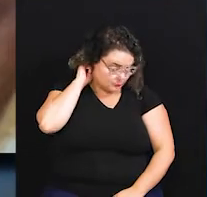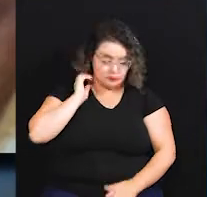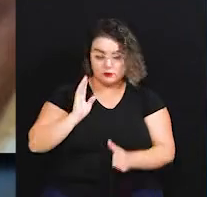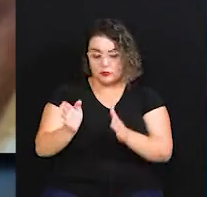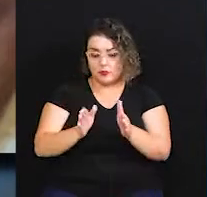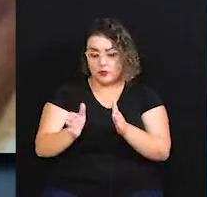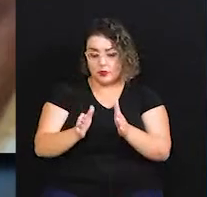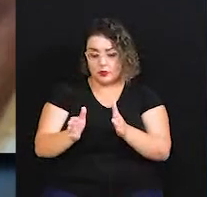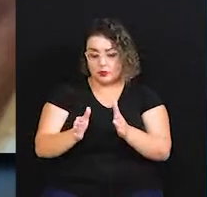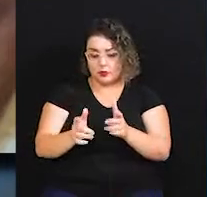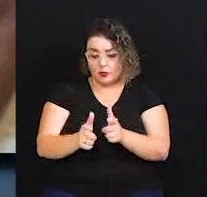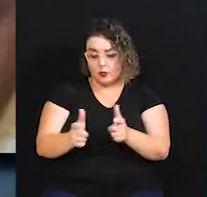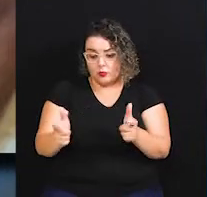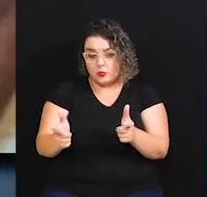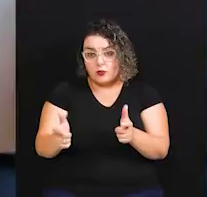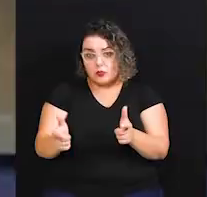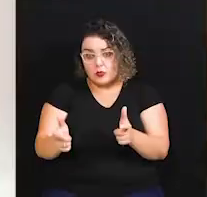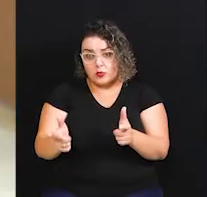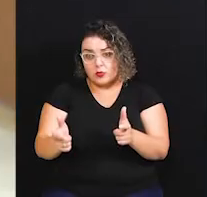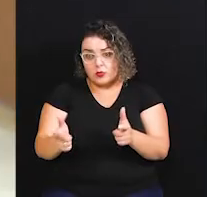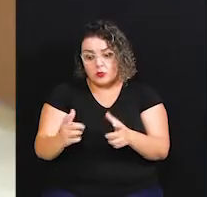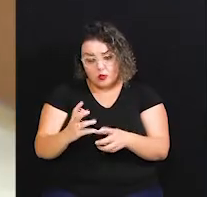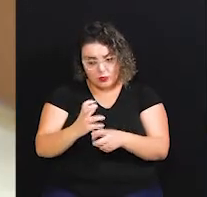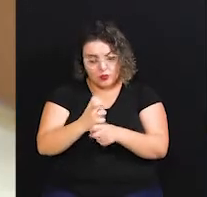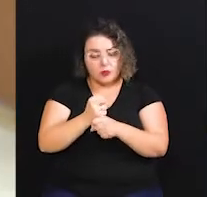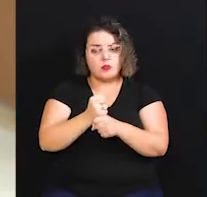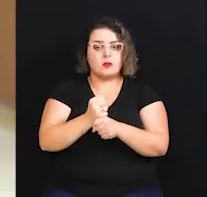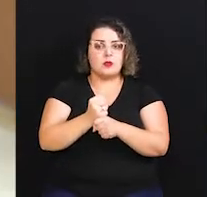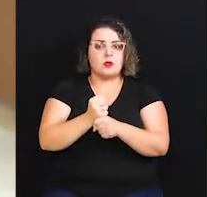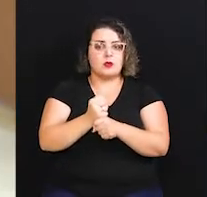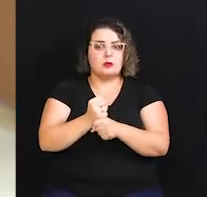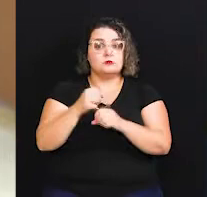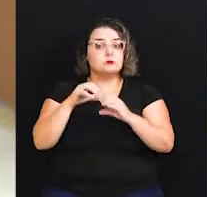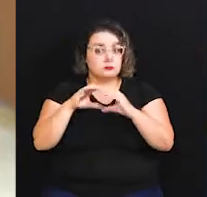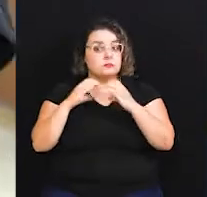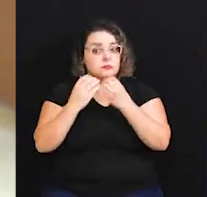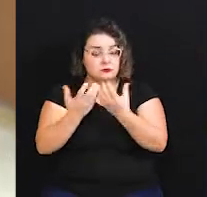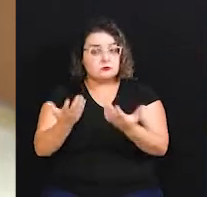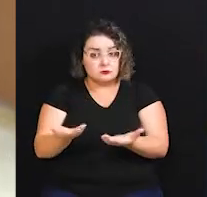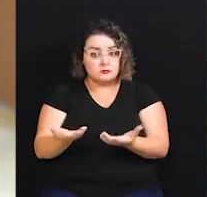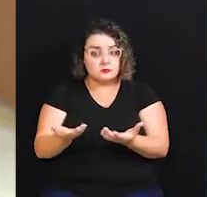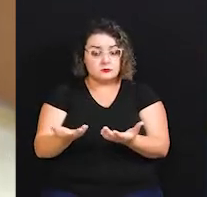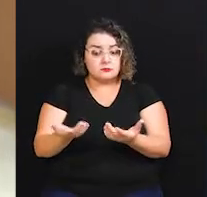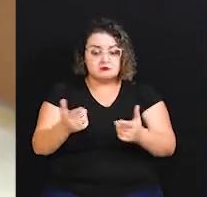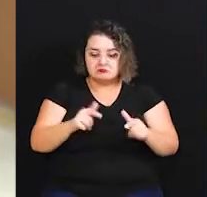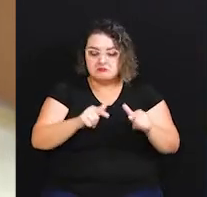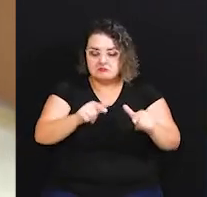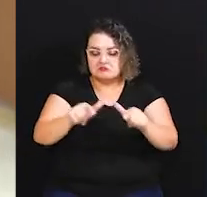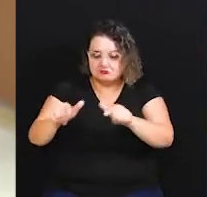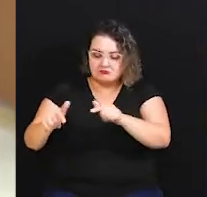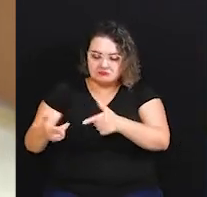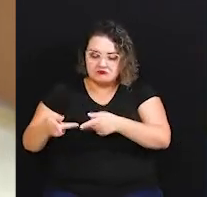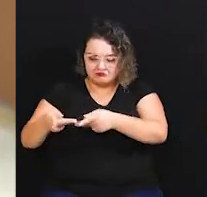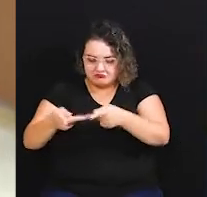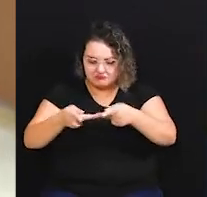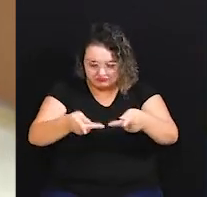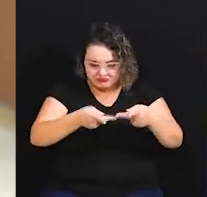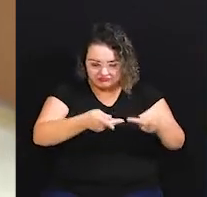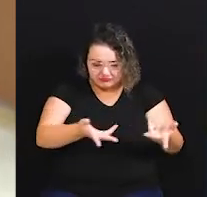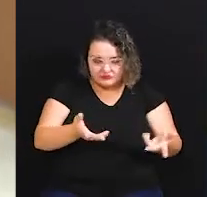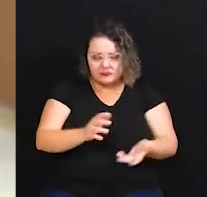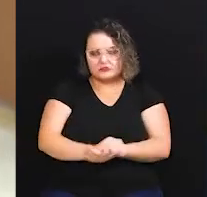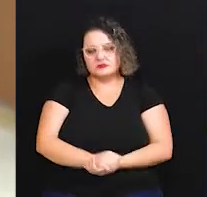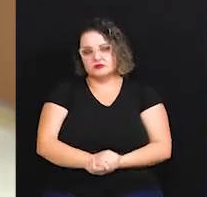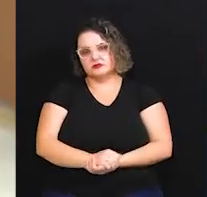Funcionou durante a maioria do tempo com a força da comunidade, comerciantes locais, né? Então,